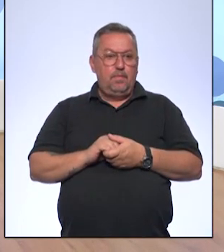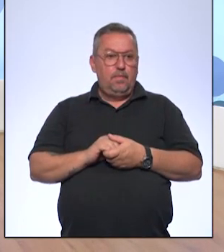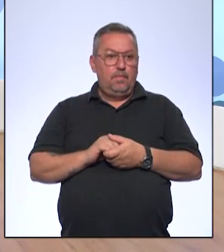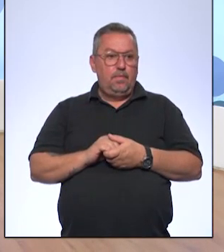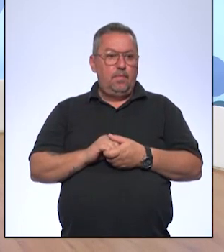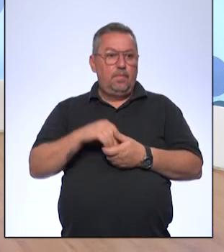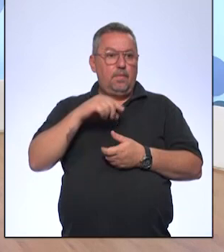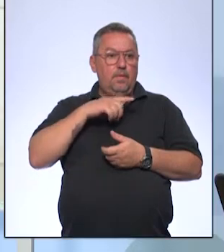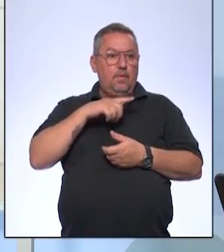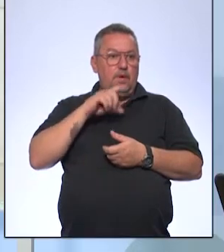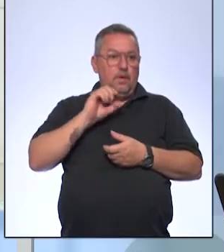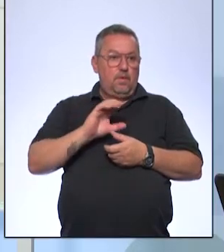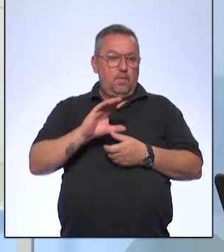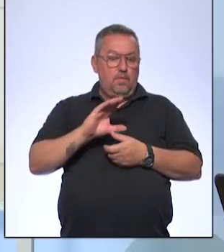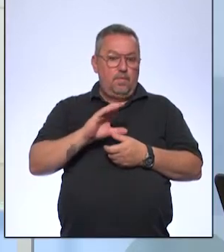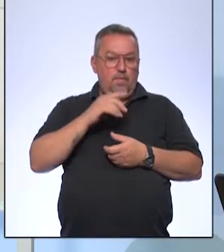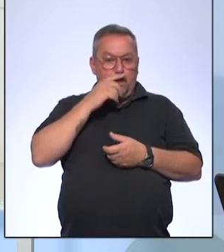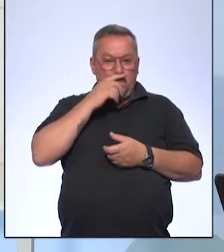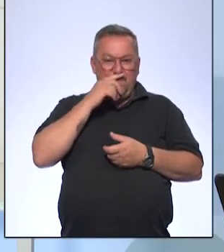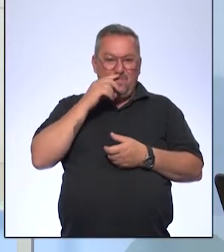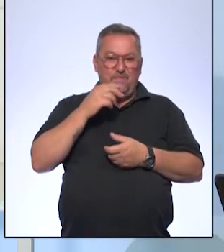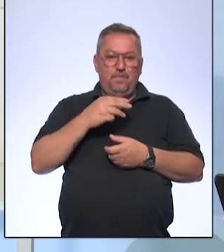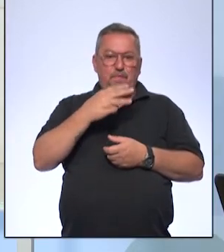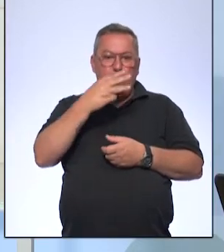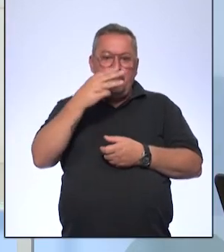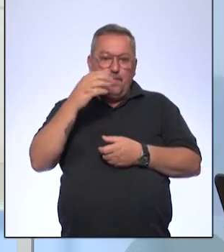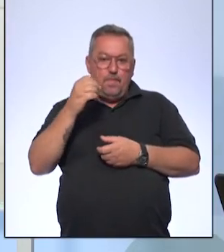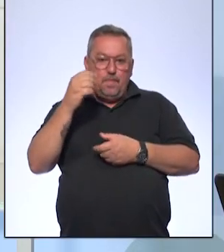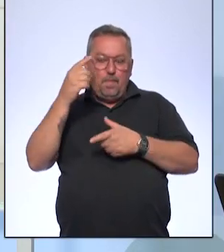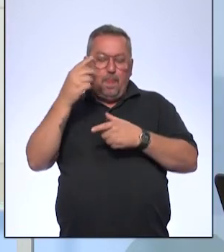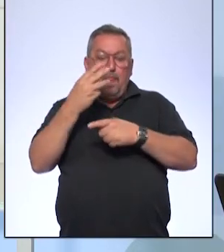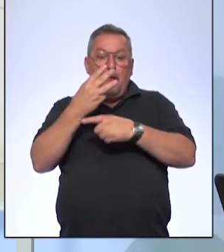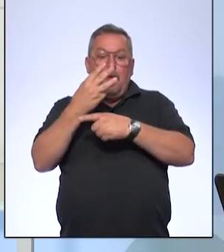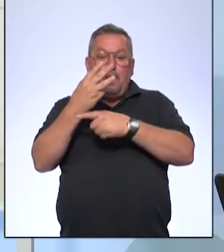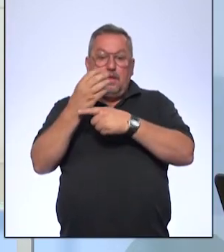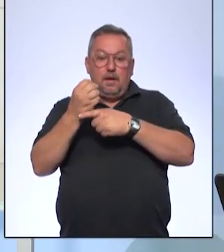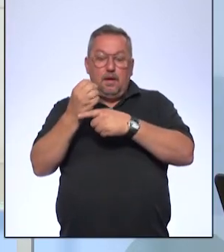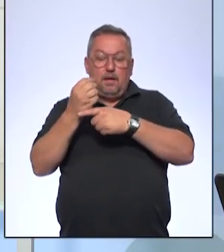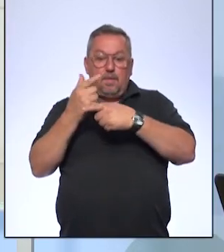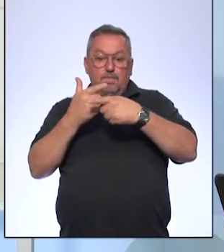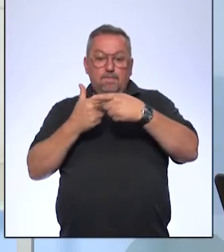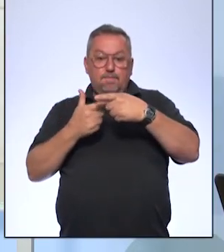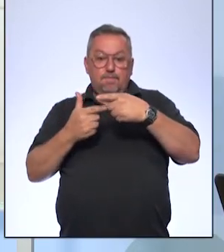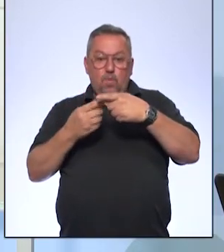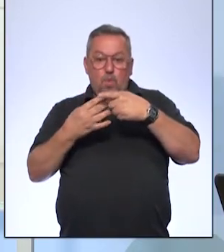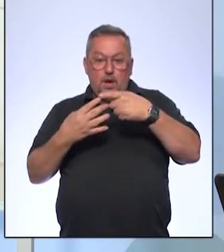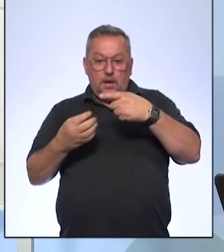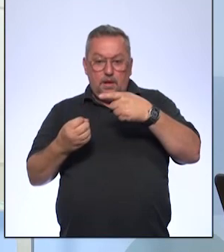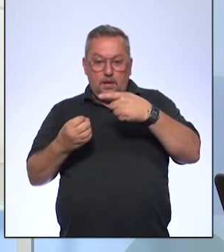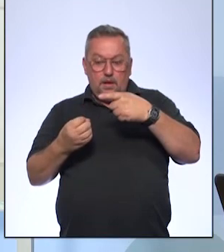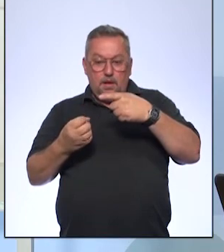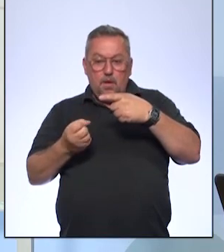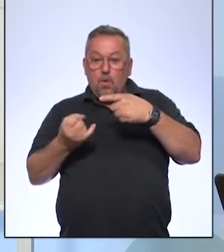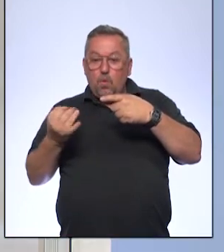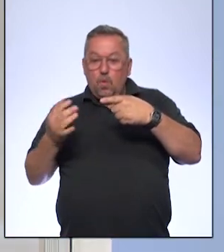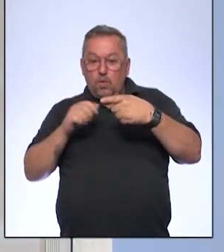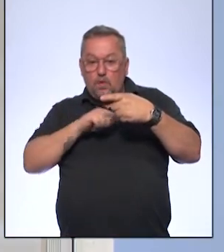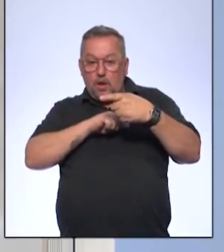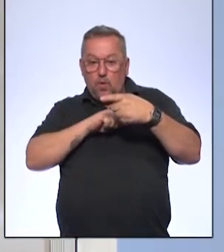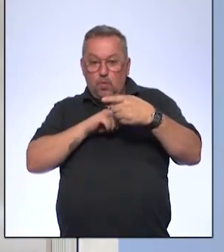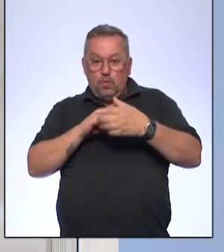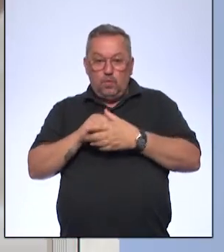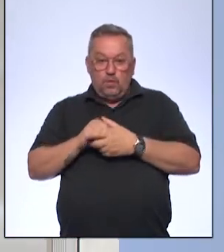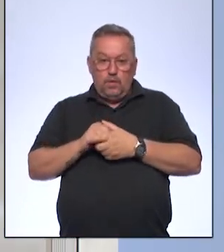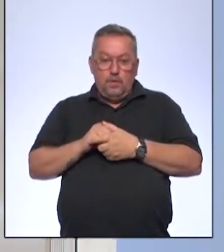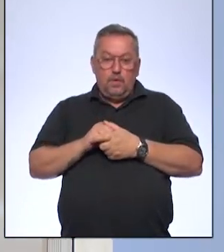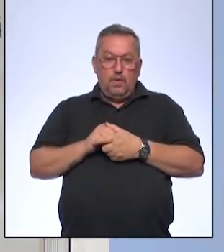seguinte, eu tenho assim, 30 dividido pelo total de alunos, no caso aqui 40. Então eu vou encontrar, quando